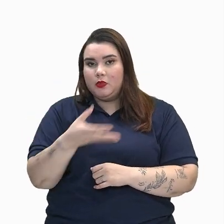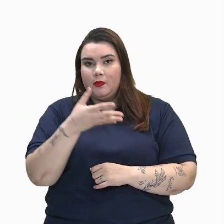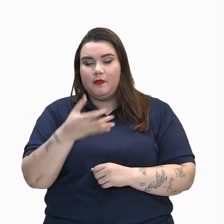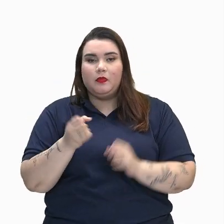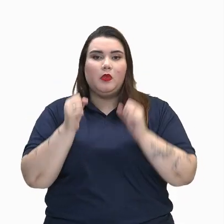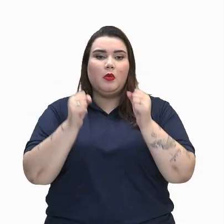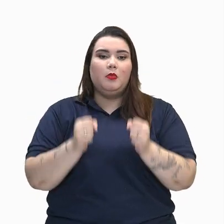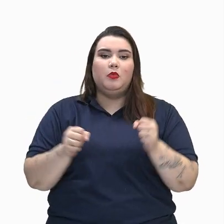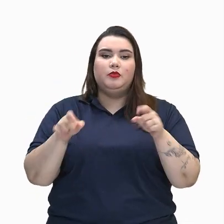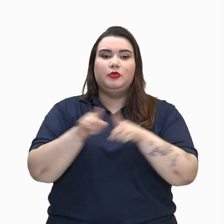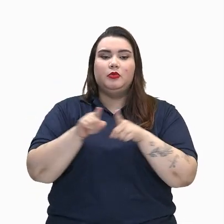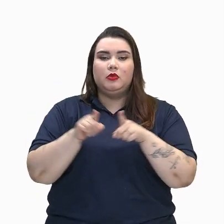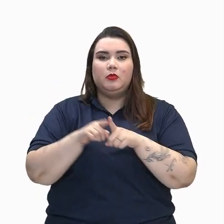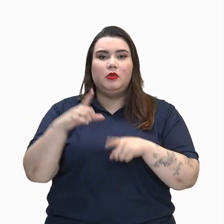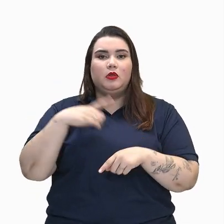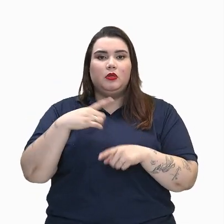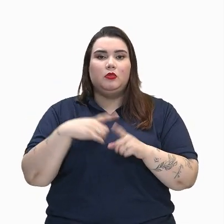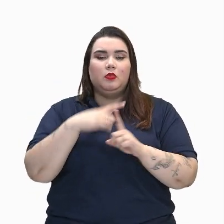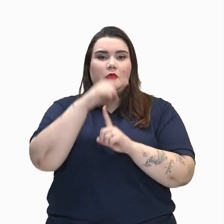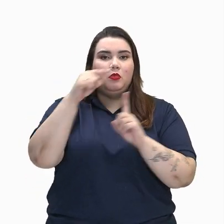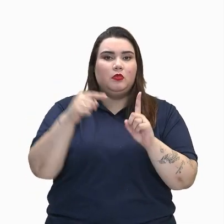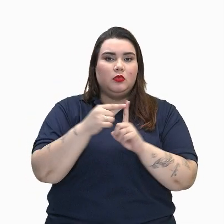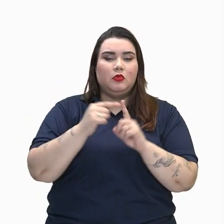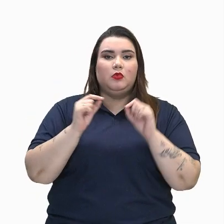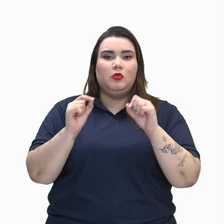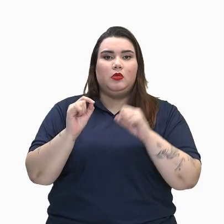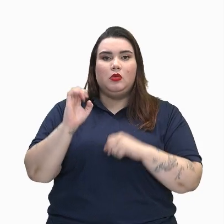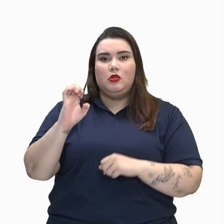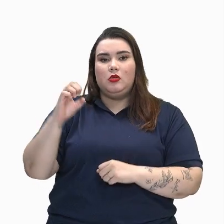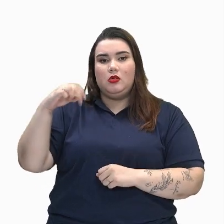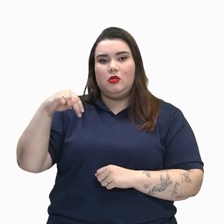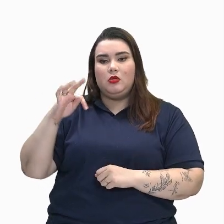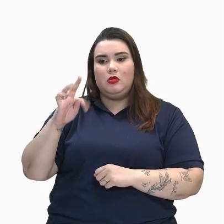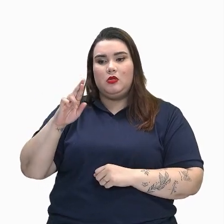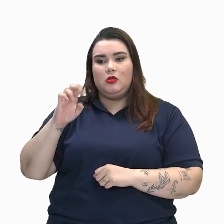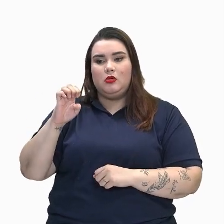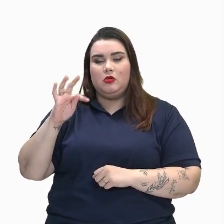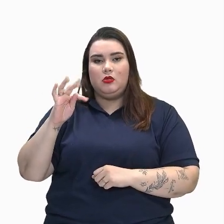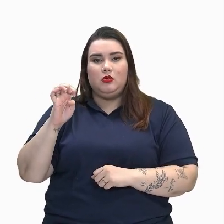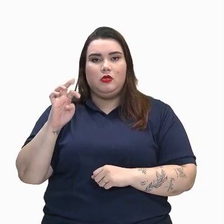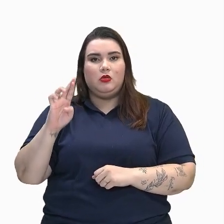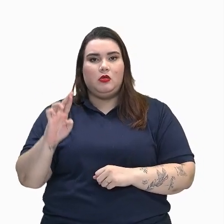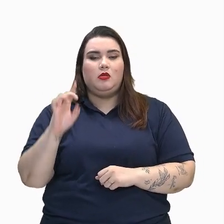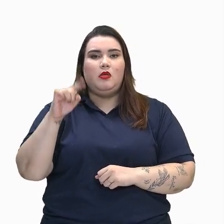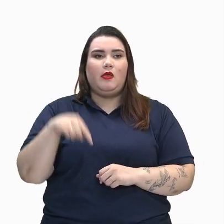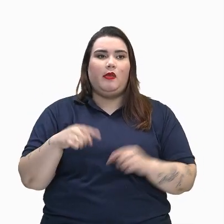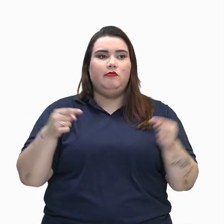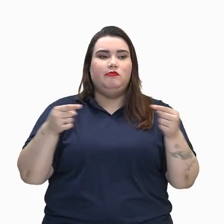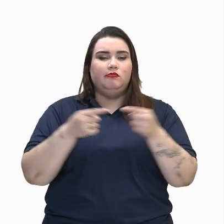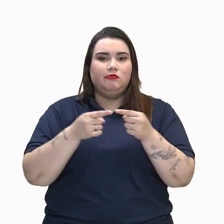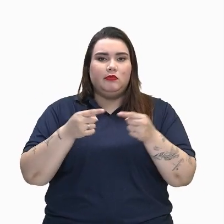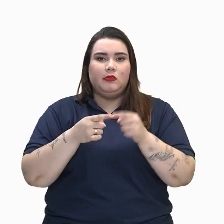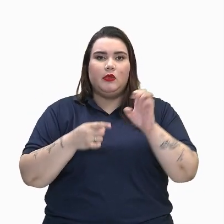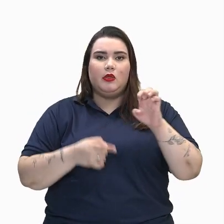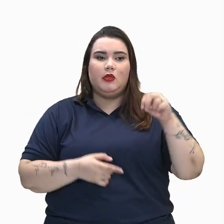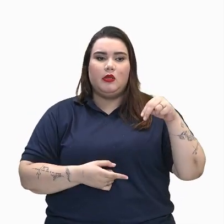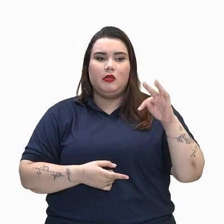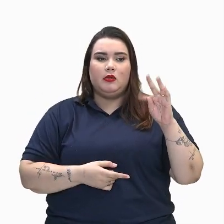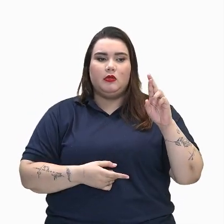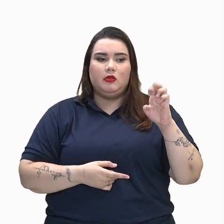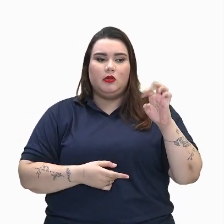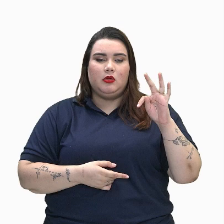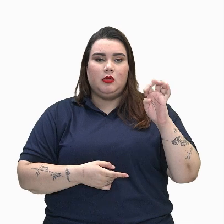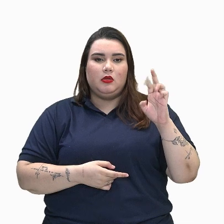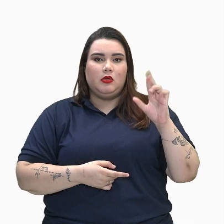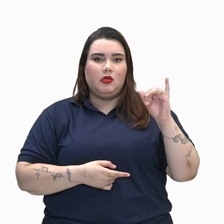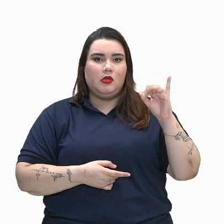Pode também ter a intenção de entreter, de produzir entretenimento, ao